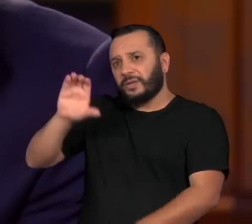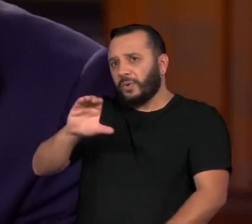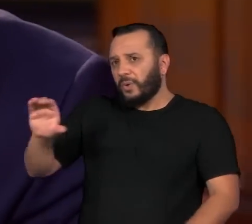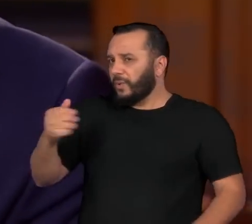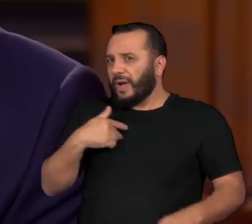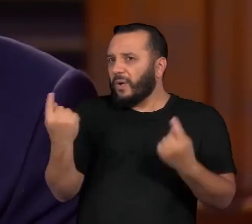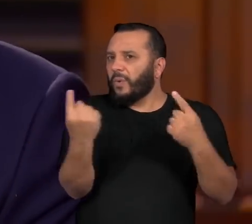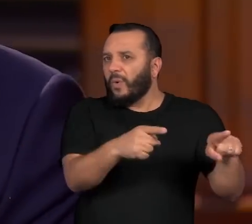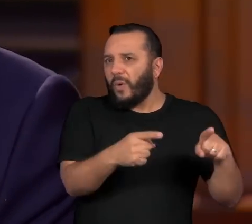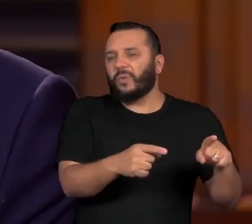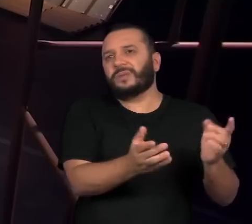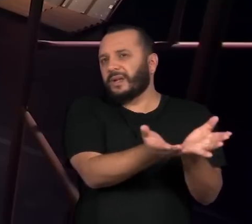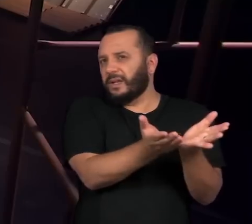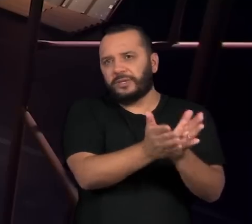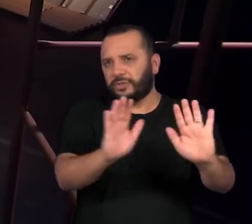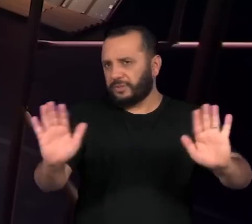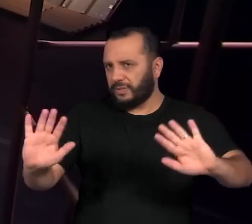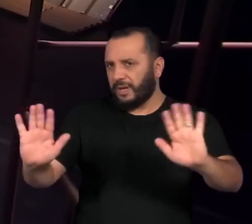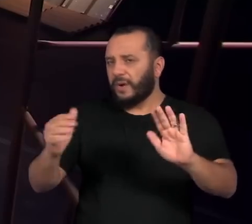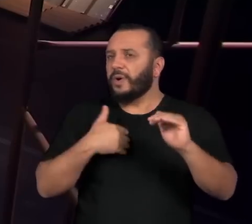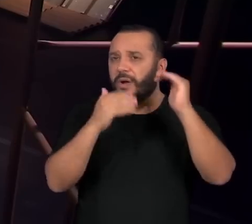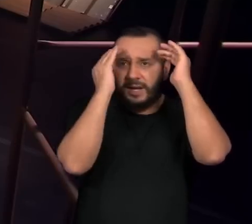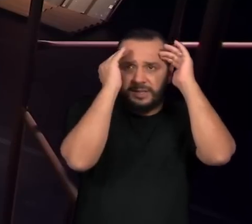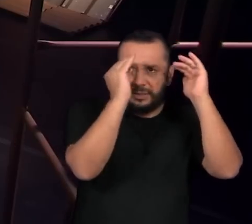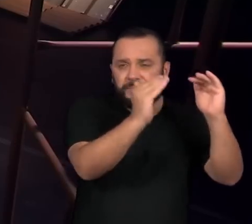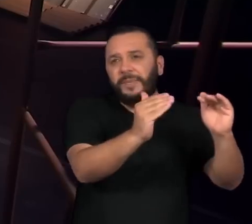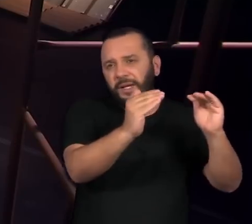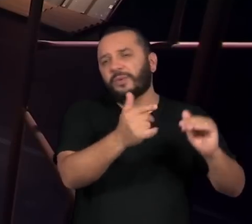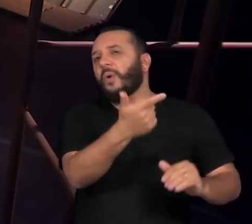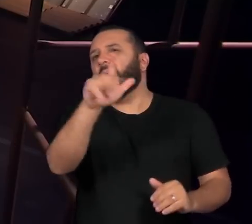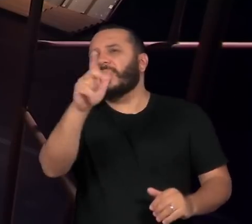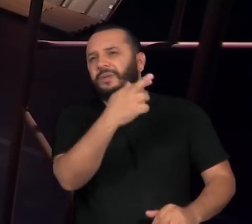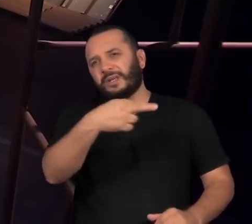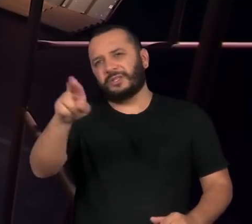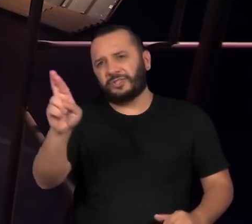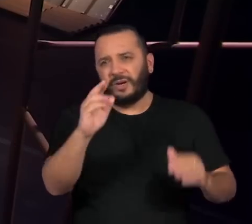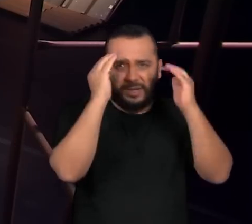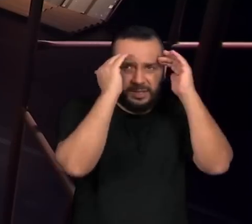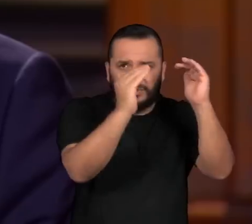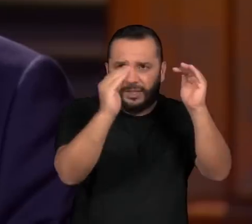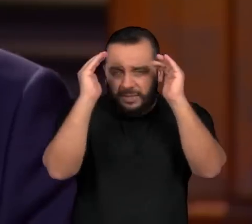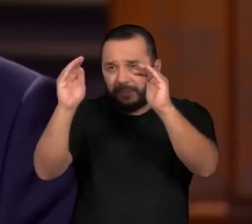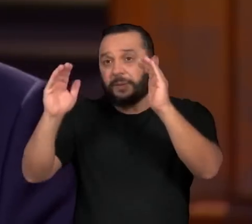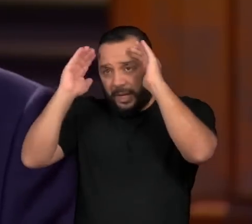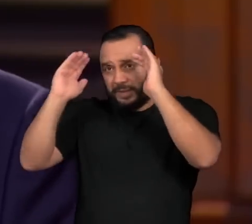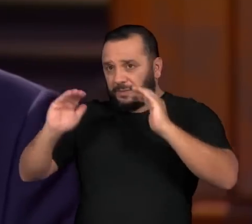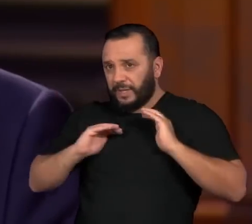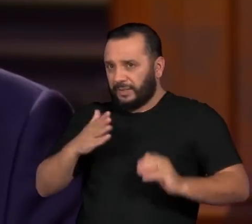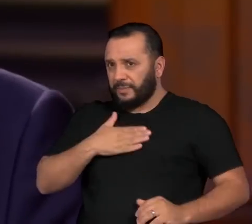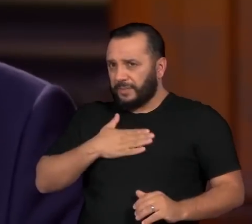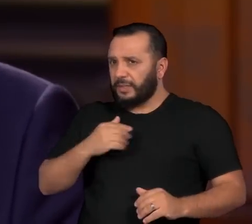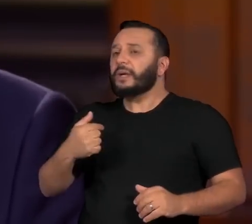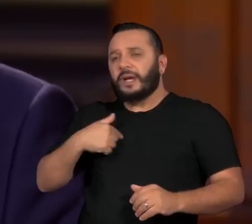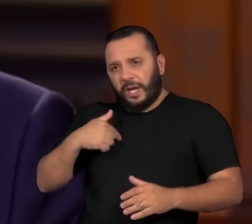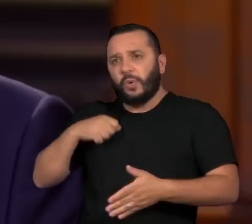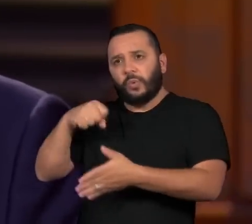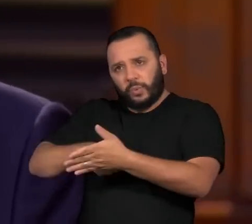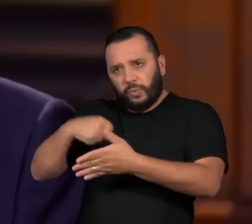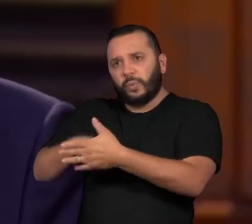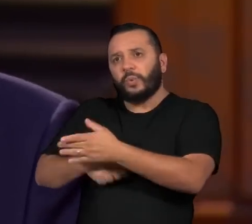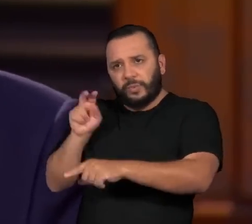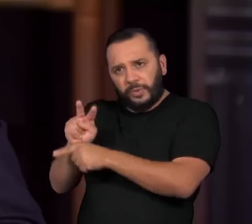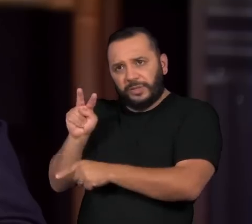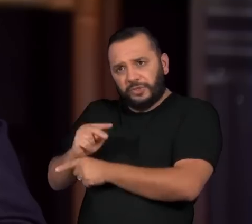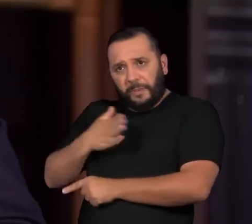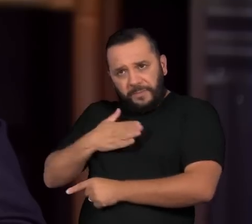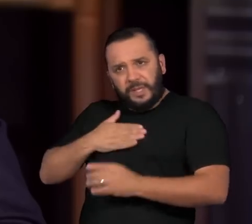contra as outras religiões. Vamos respeitar a diversidade, mas respeite a minha. E eu luto pela minha igreja. Luto mesmo. E